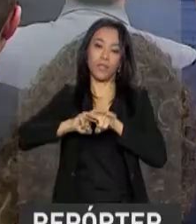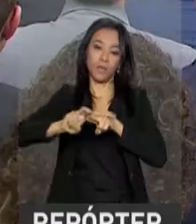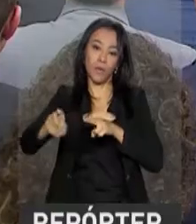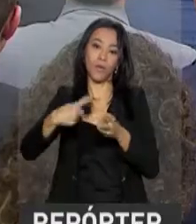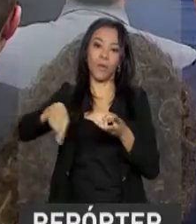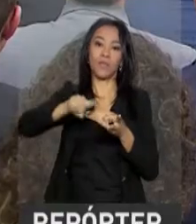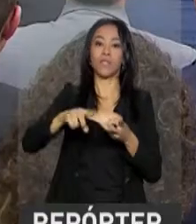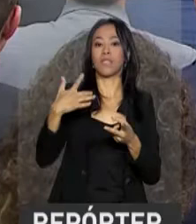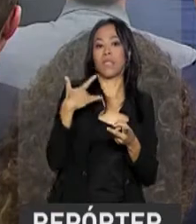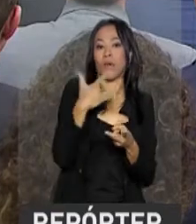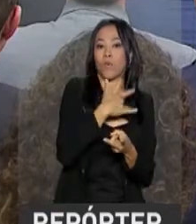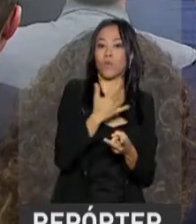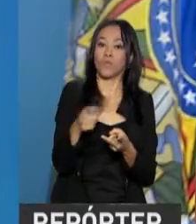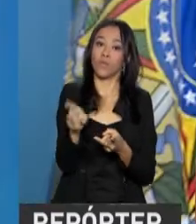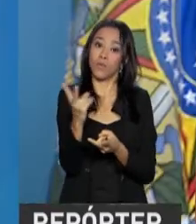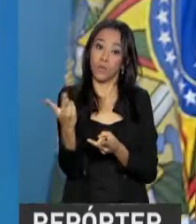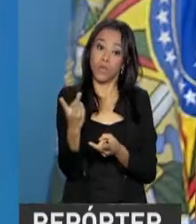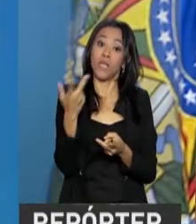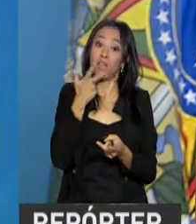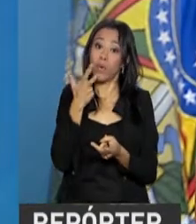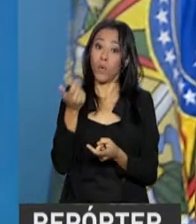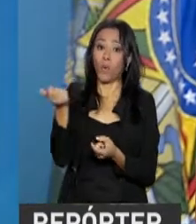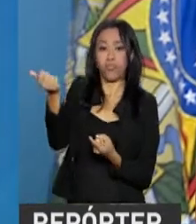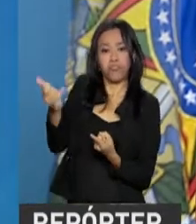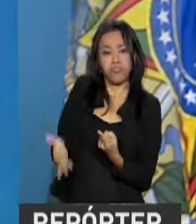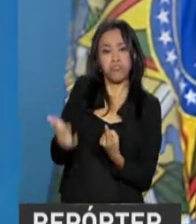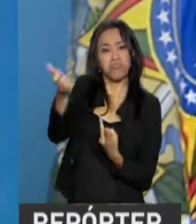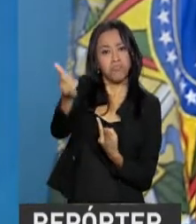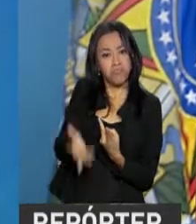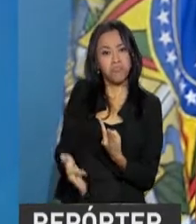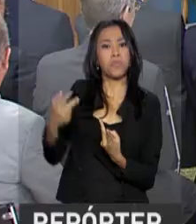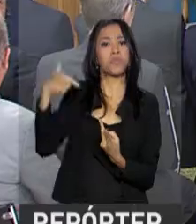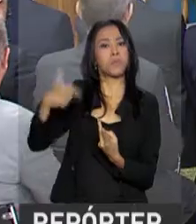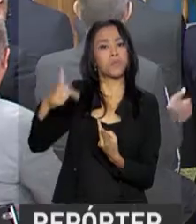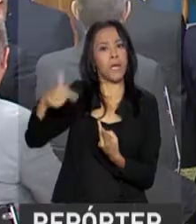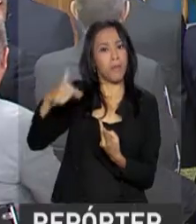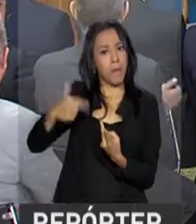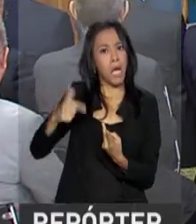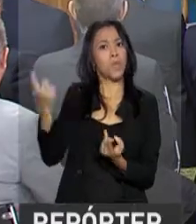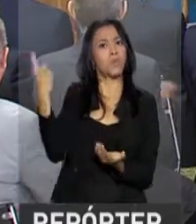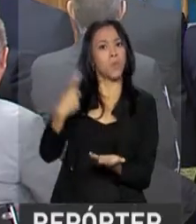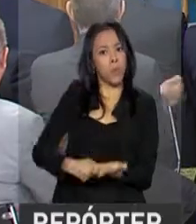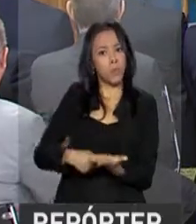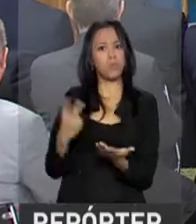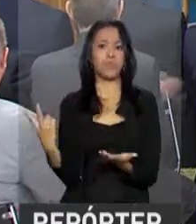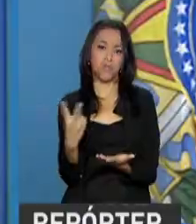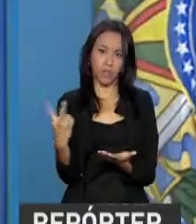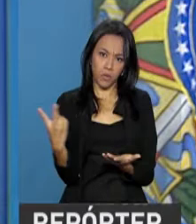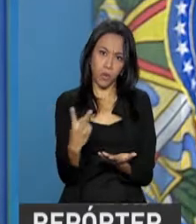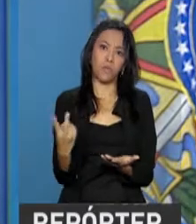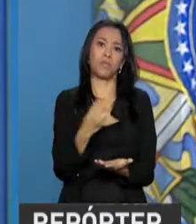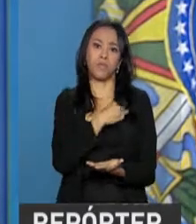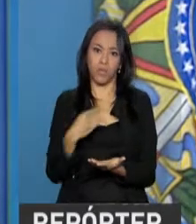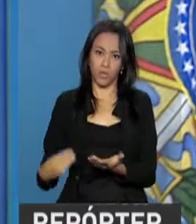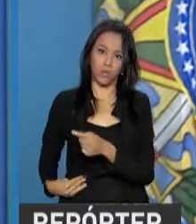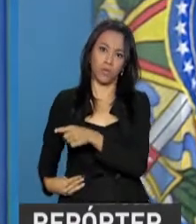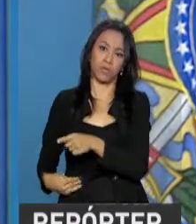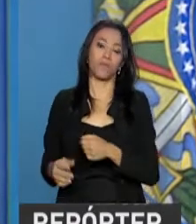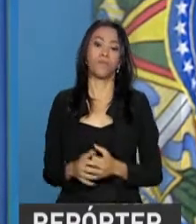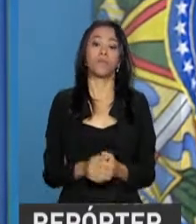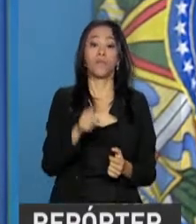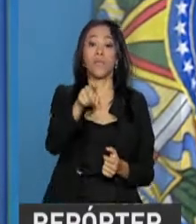Saúde, Ricardo Barros. Ele destacou o trabalho com responsabilidade fiscal desses ministros. Responsabilidade